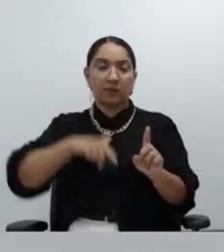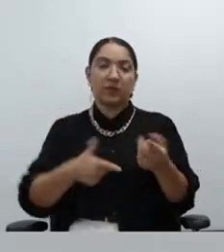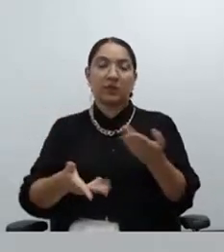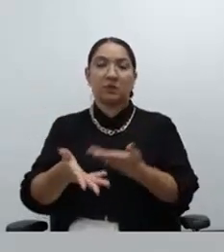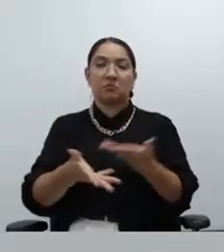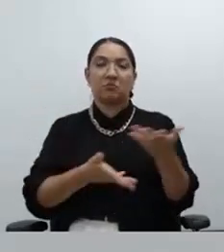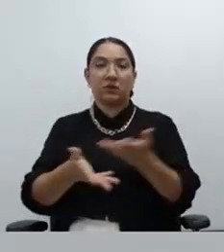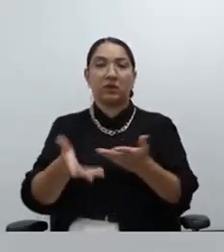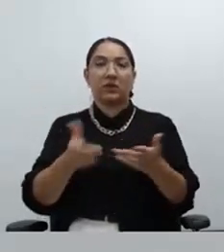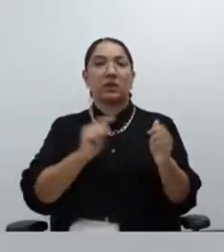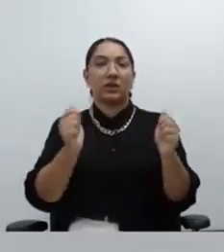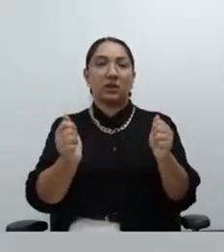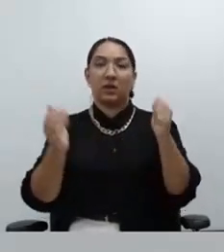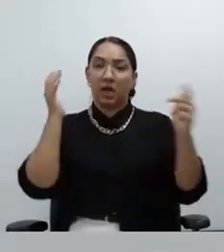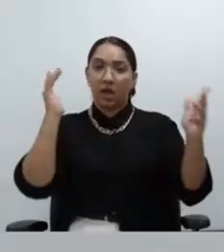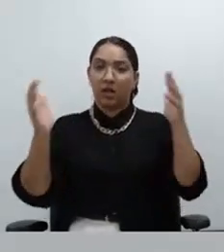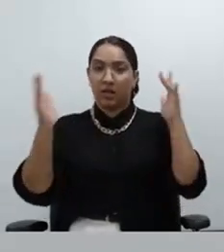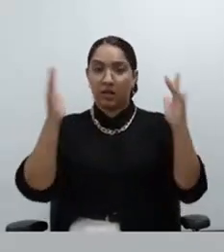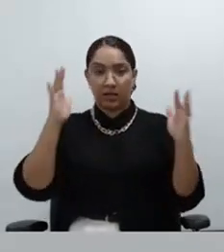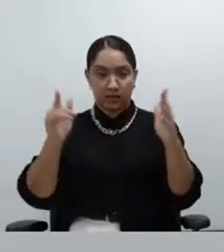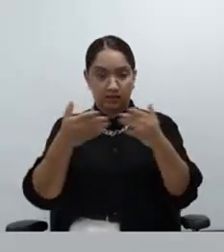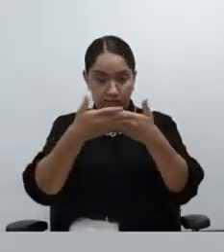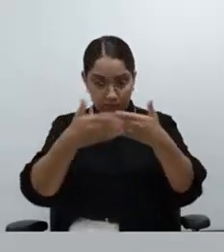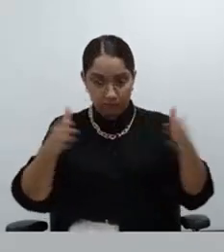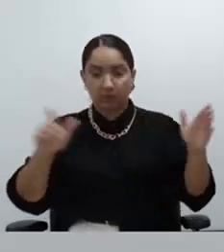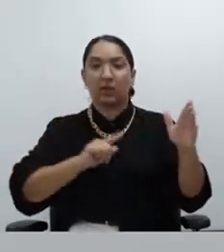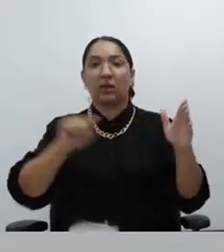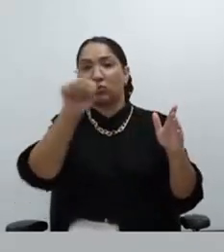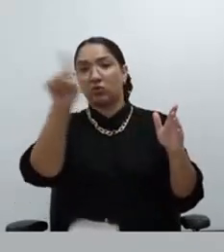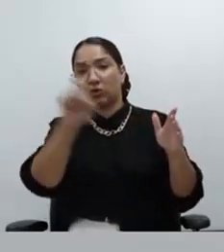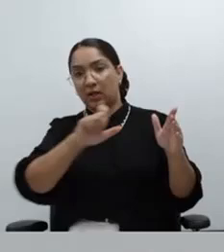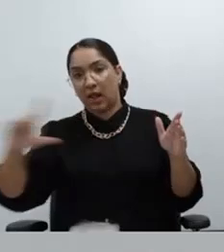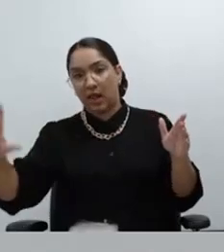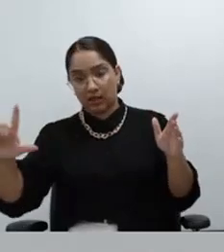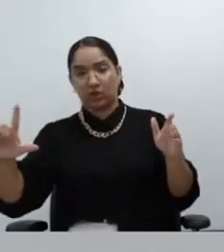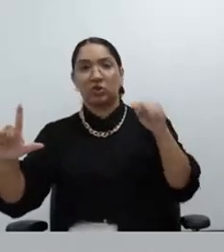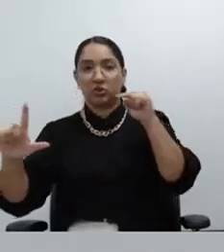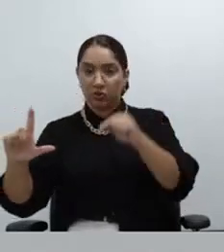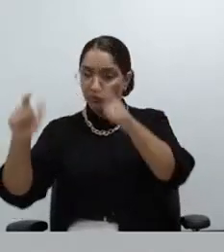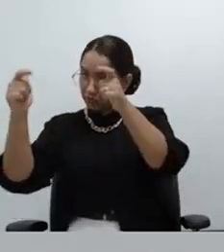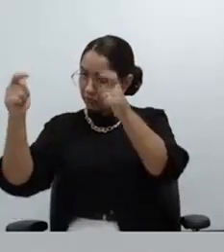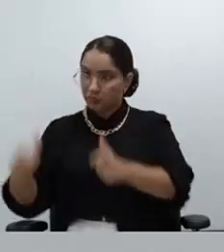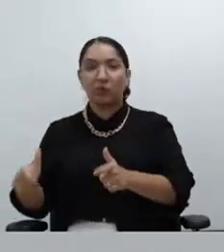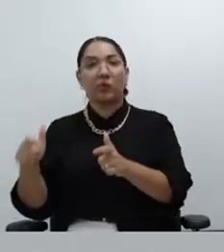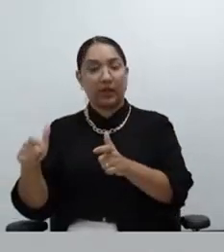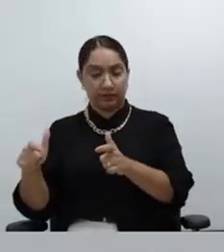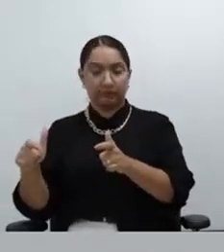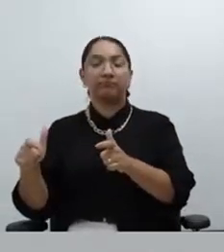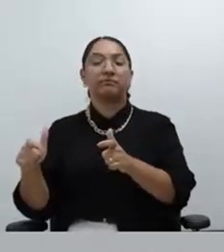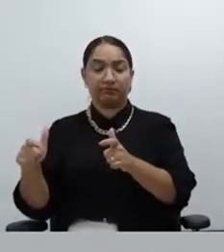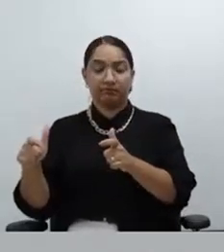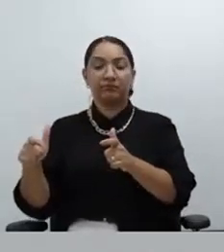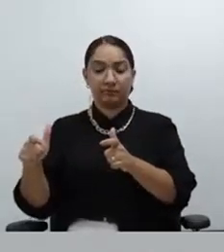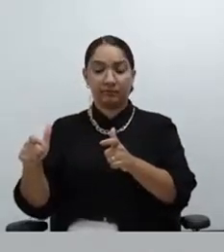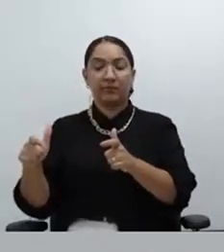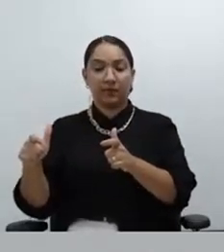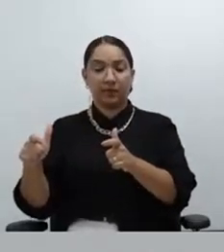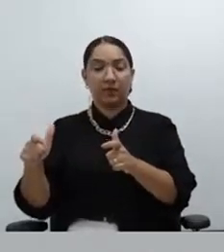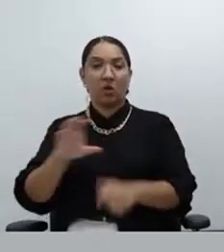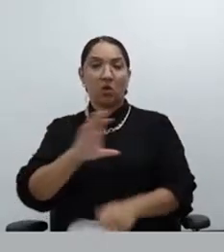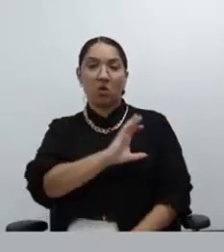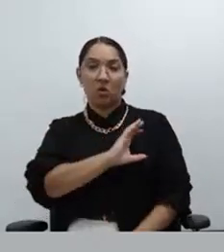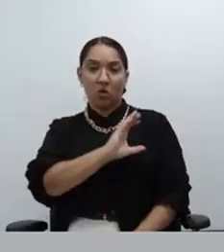carretas da Secretaria da Mulher, na Zona Leste do Estado de São Paulo, na Zona Leste da capital. O Esporte